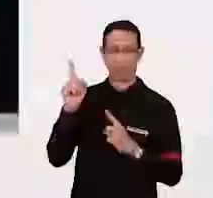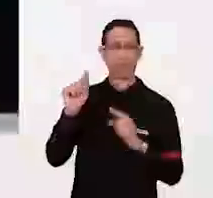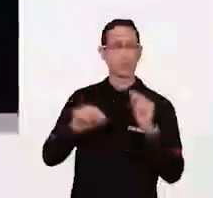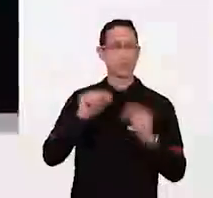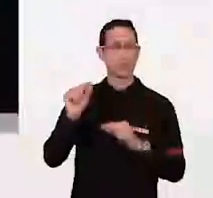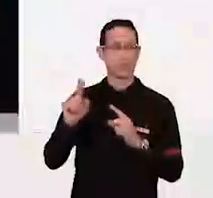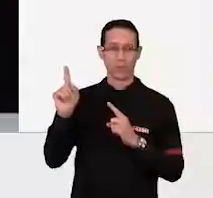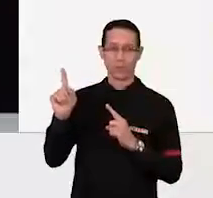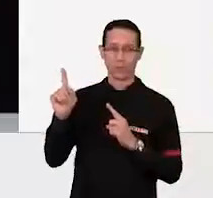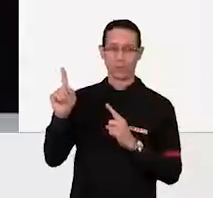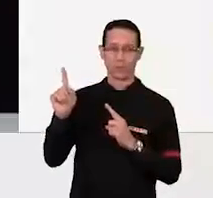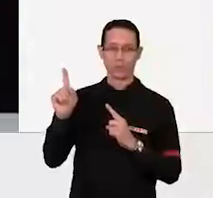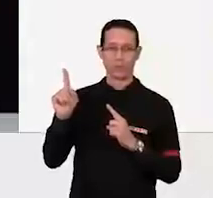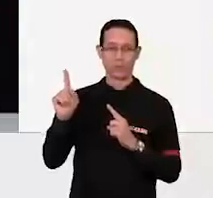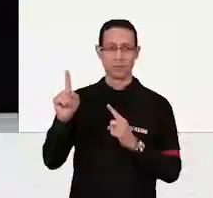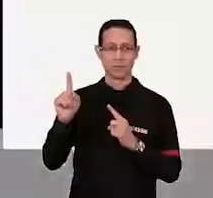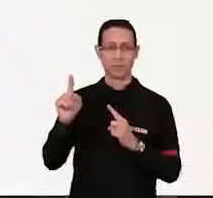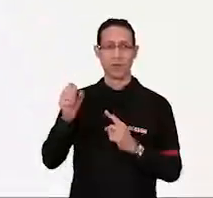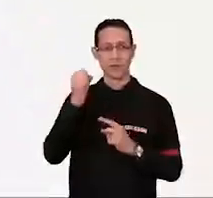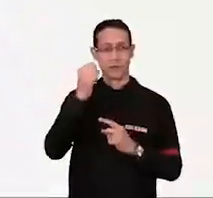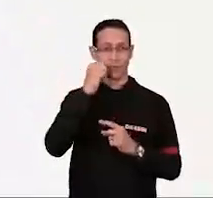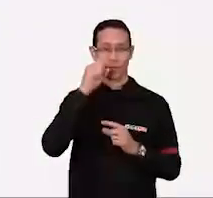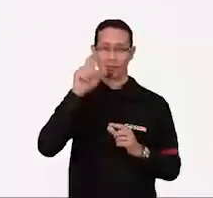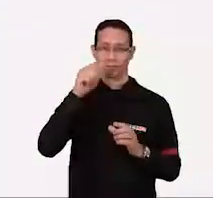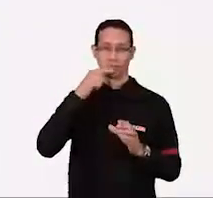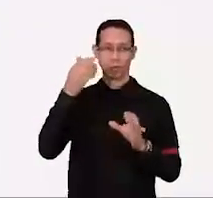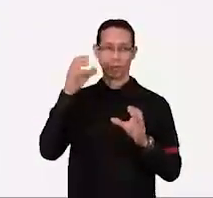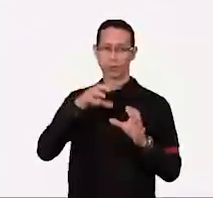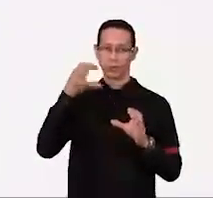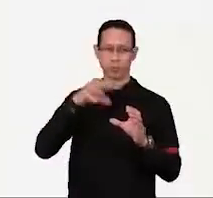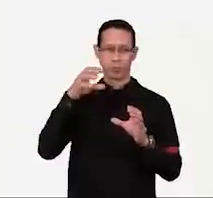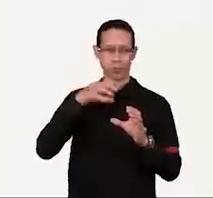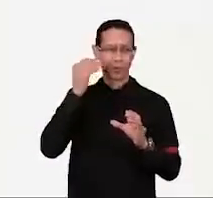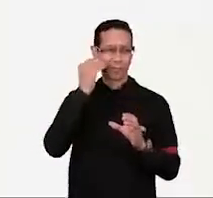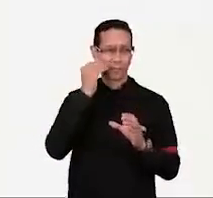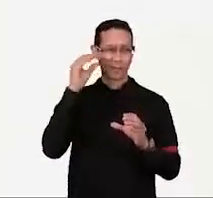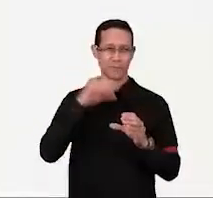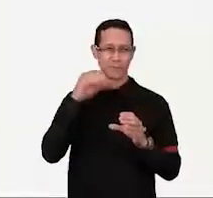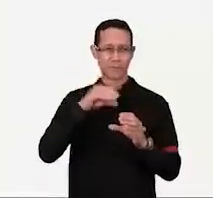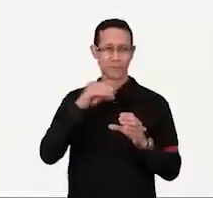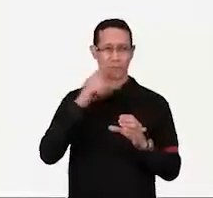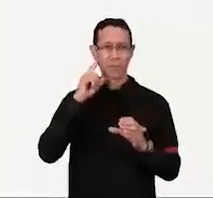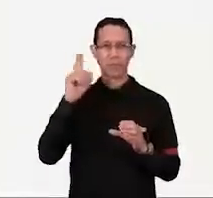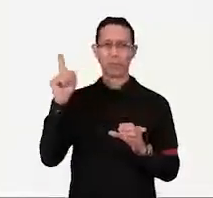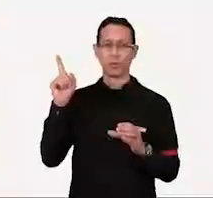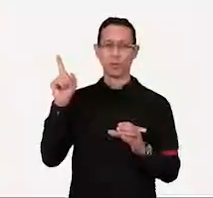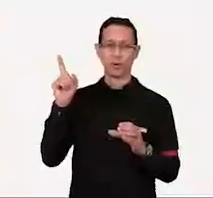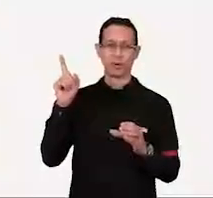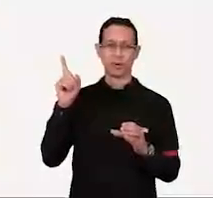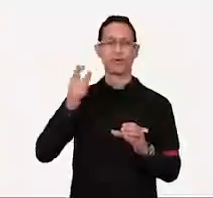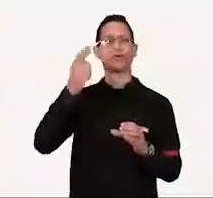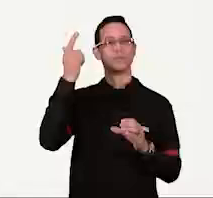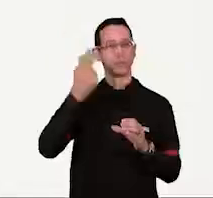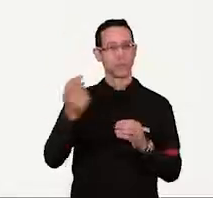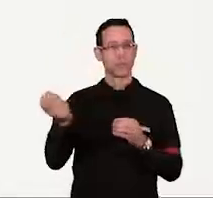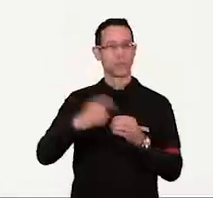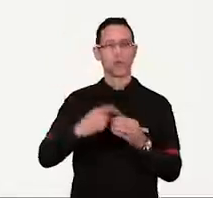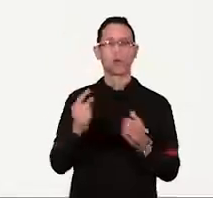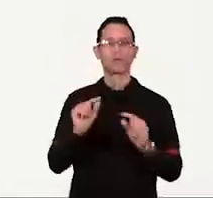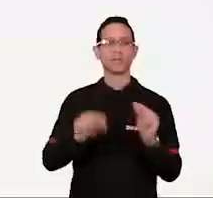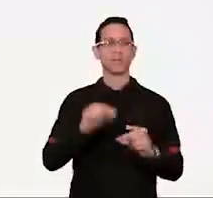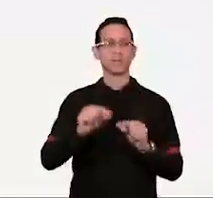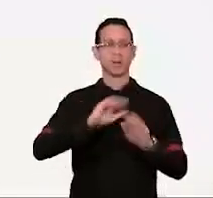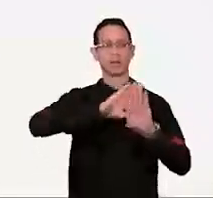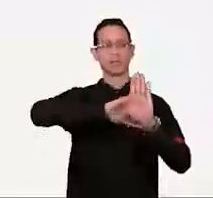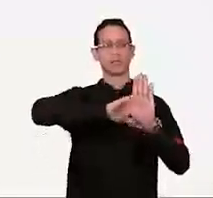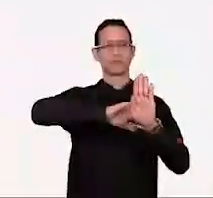uma lavagem sob pressão, né, do biofilme. E você vê ele revestindo tudo. De novo, o que tem